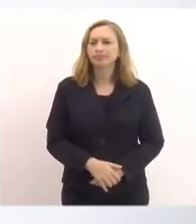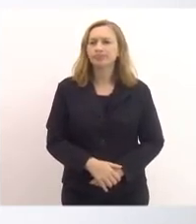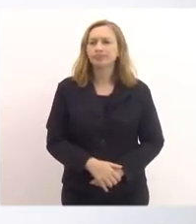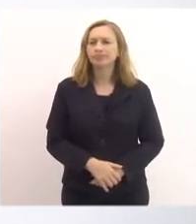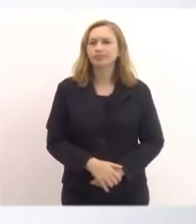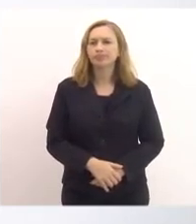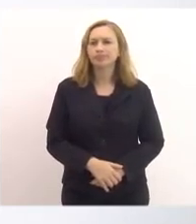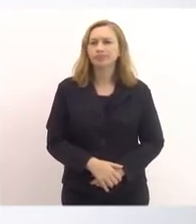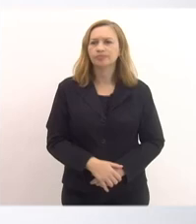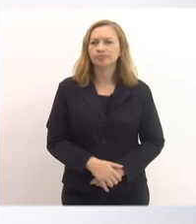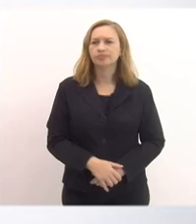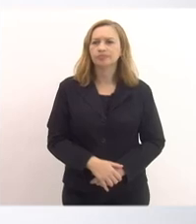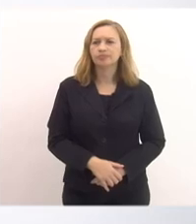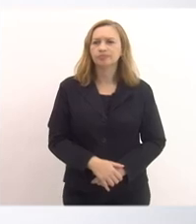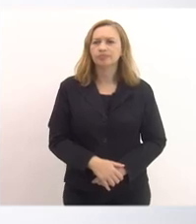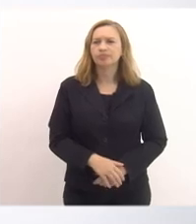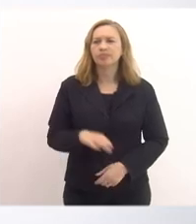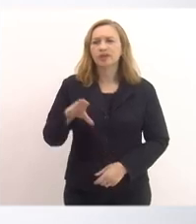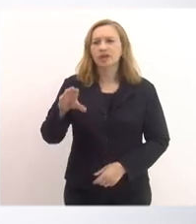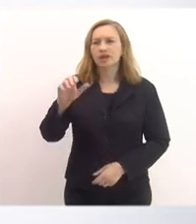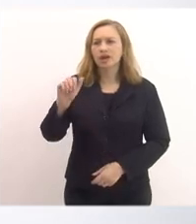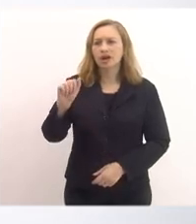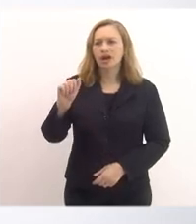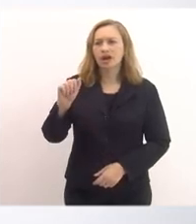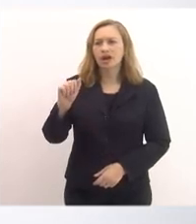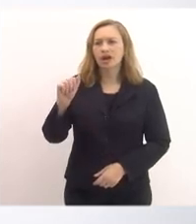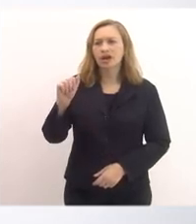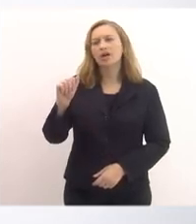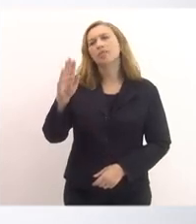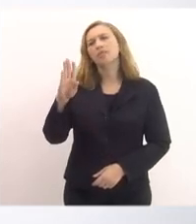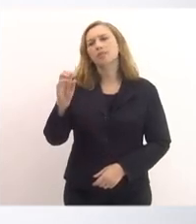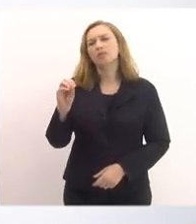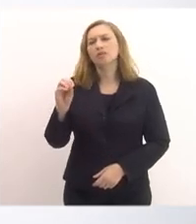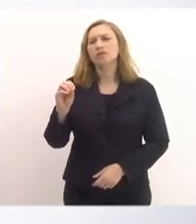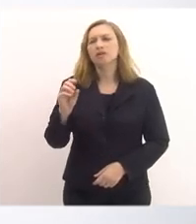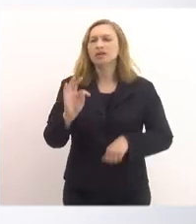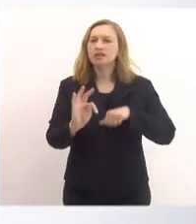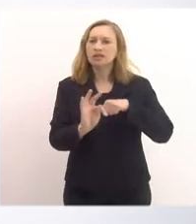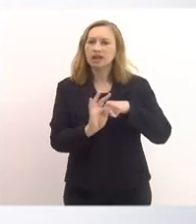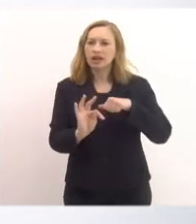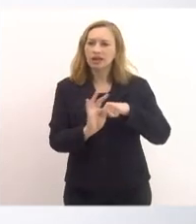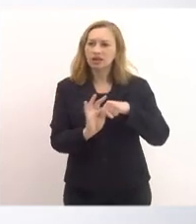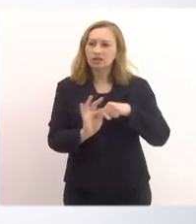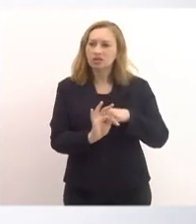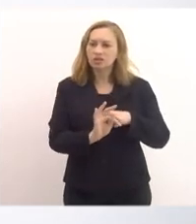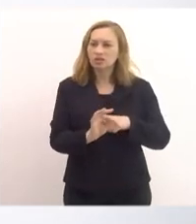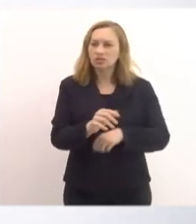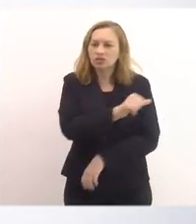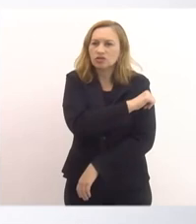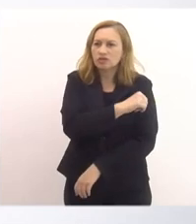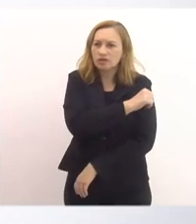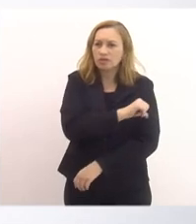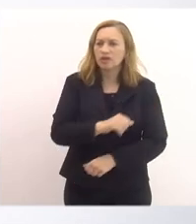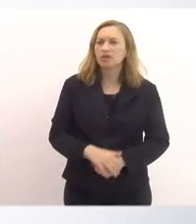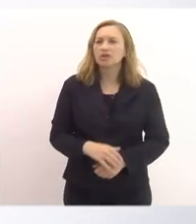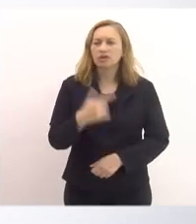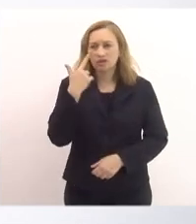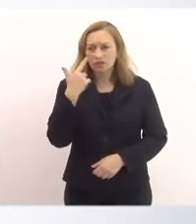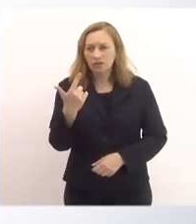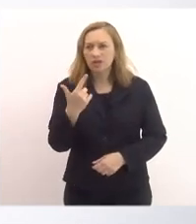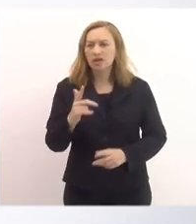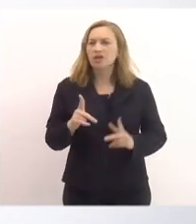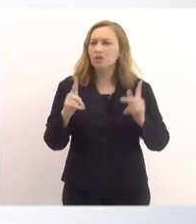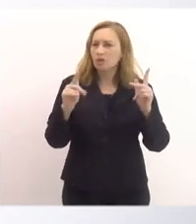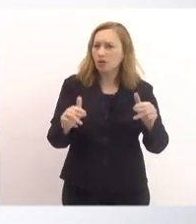Sobre cabo técnico e enfermagem, para a gente fazer essa distribuição das vagas, vai ter que fazer algo semelhante ao que nós fizemos